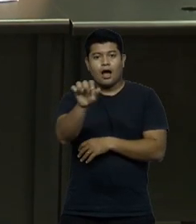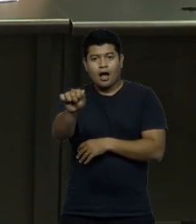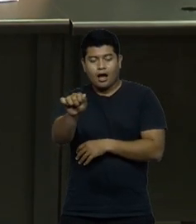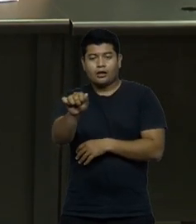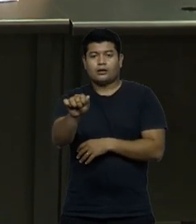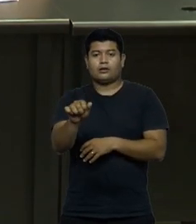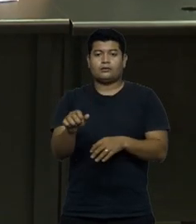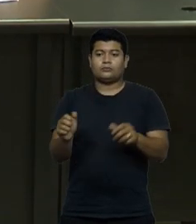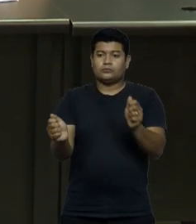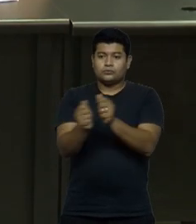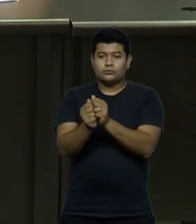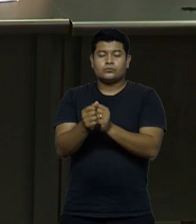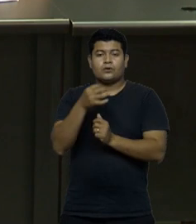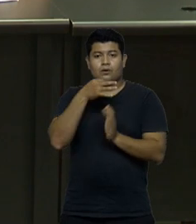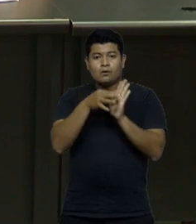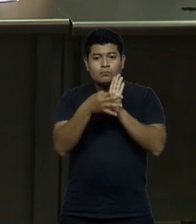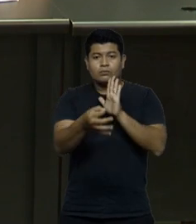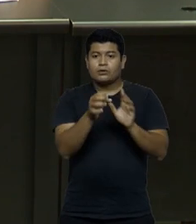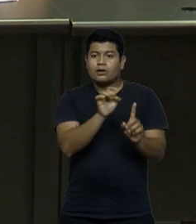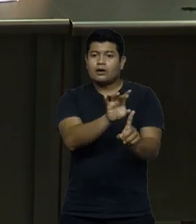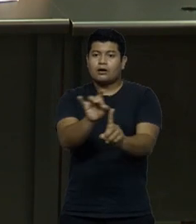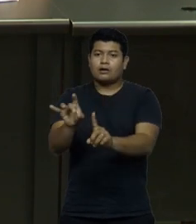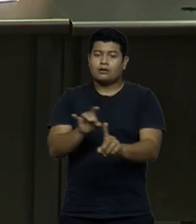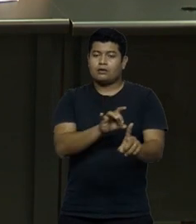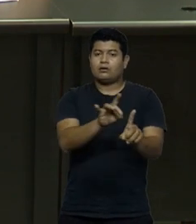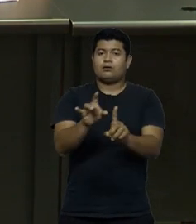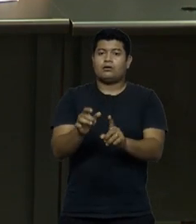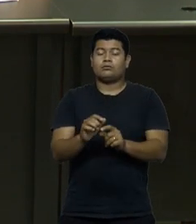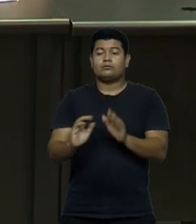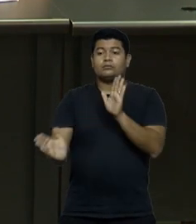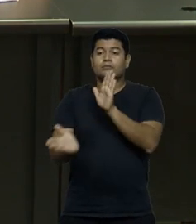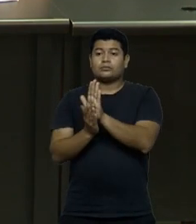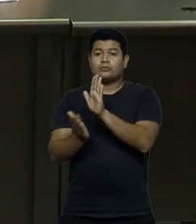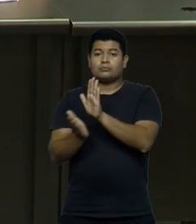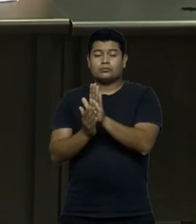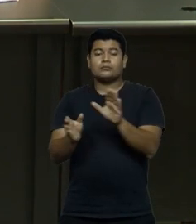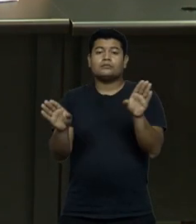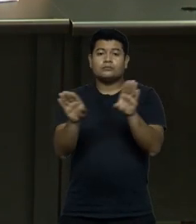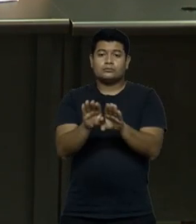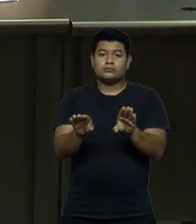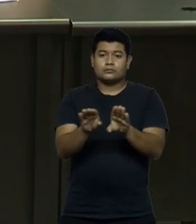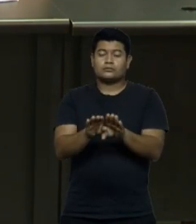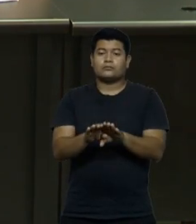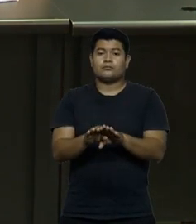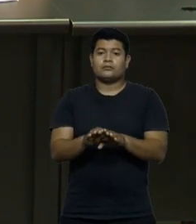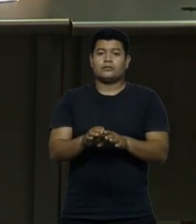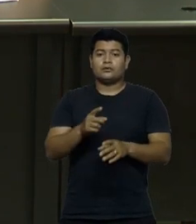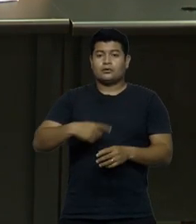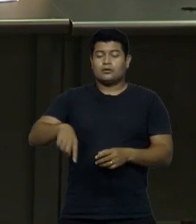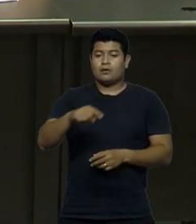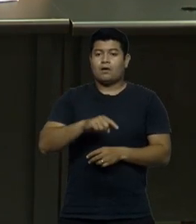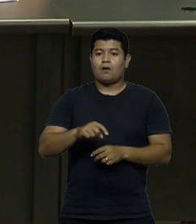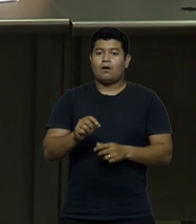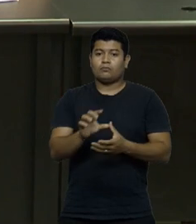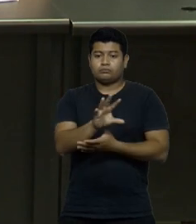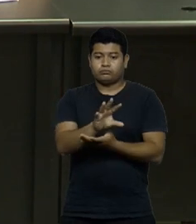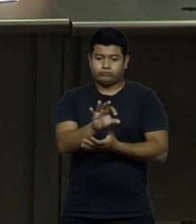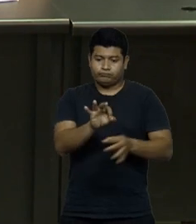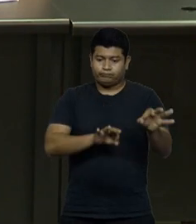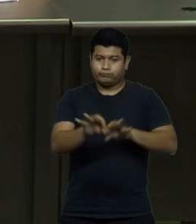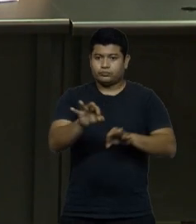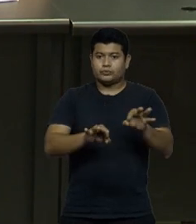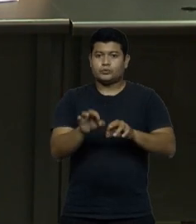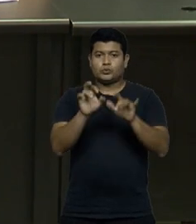com os comentários e todas essas proposições nós compilamos isso se torna um